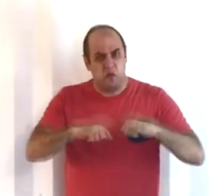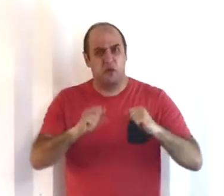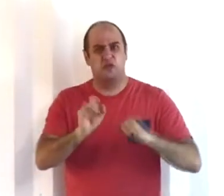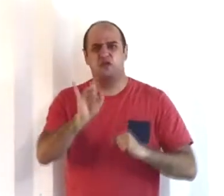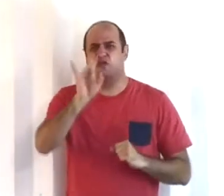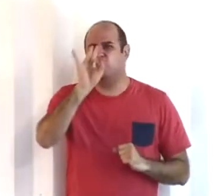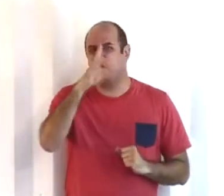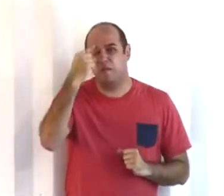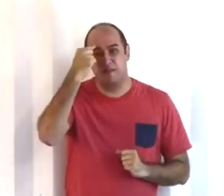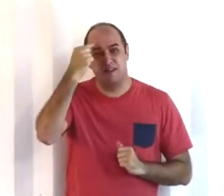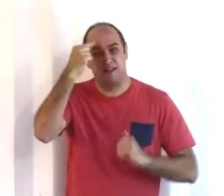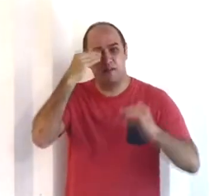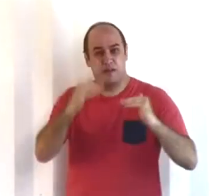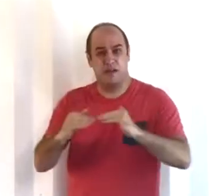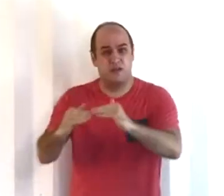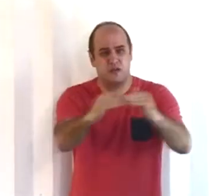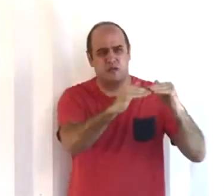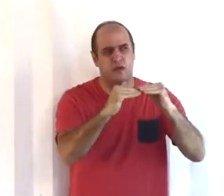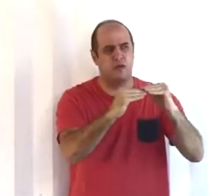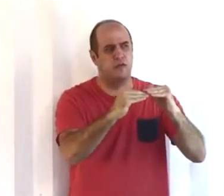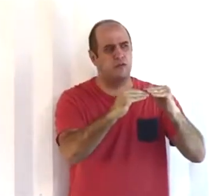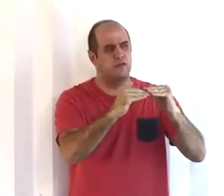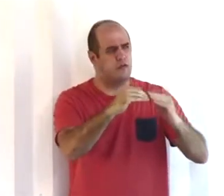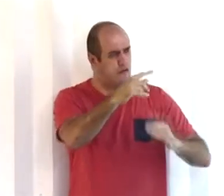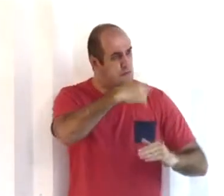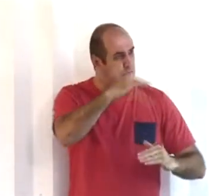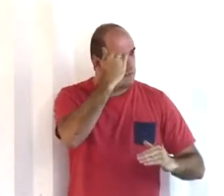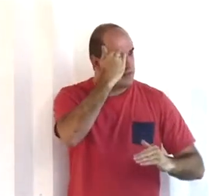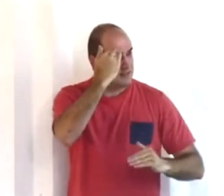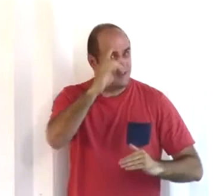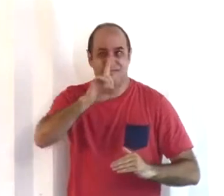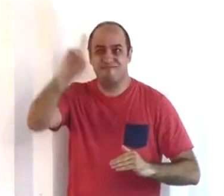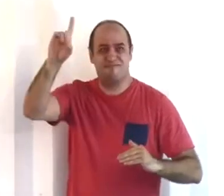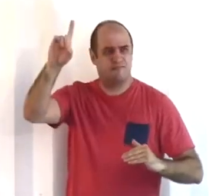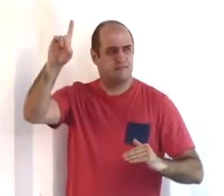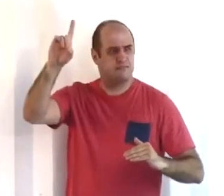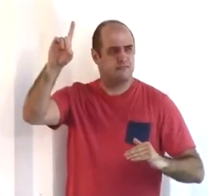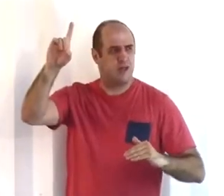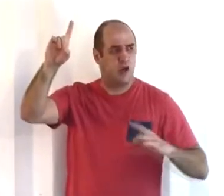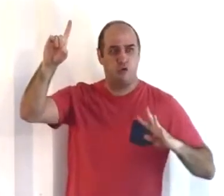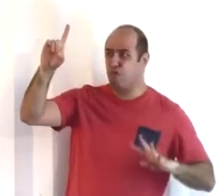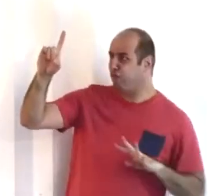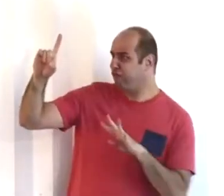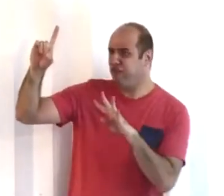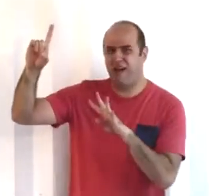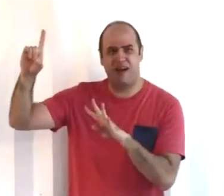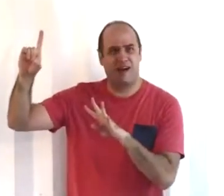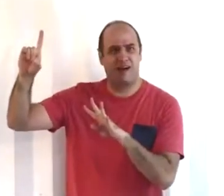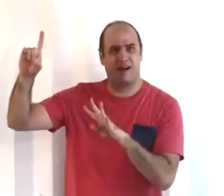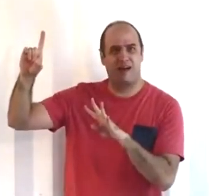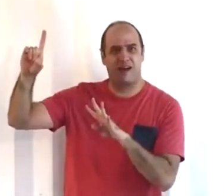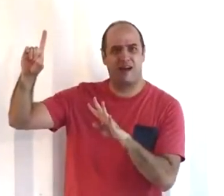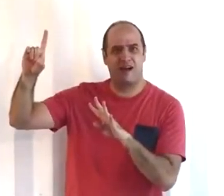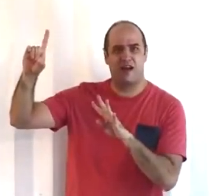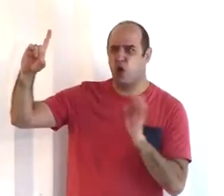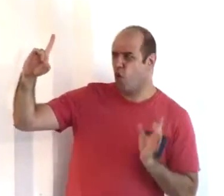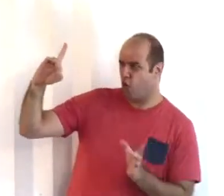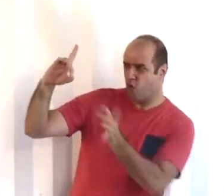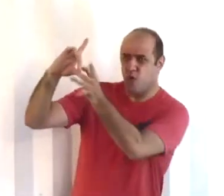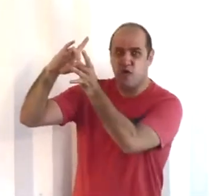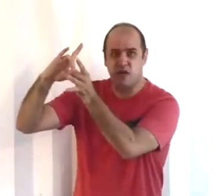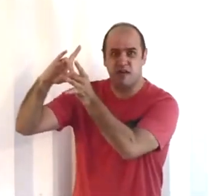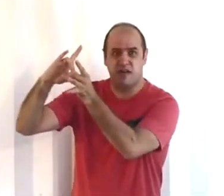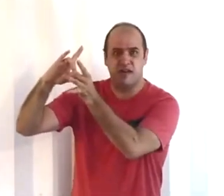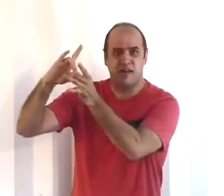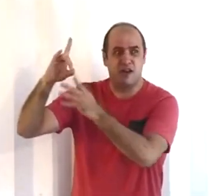um pensamento. Vamos pensar no Senhor, vamos nos unir no Senhor, vamos pensar concordemente no